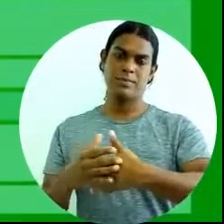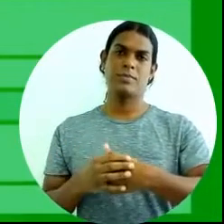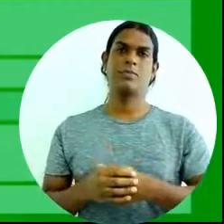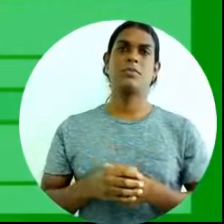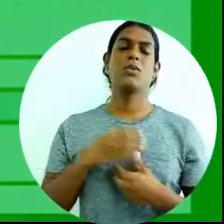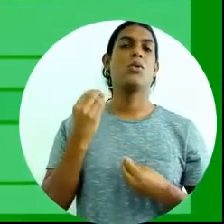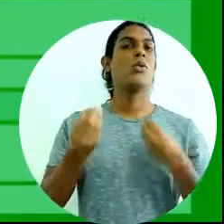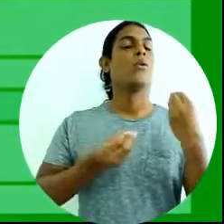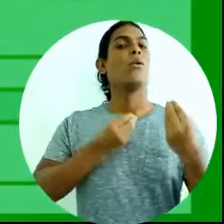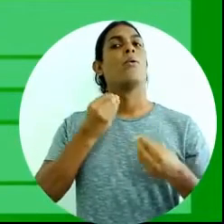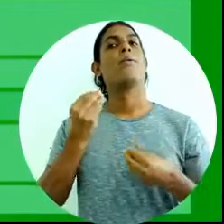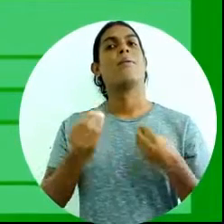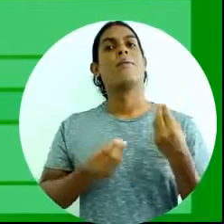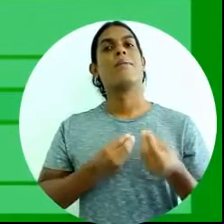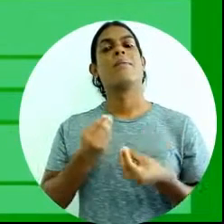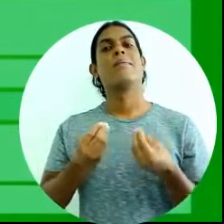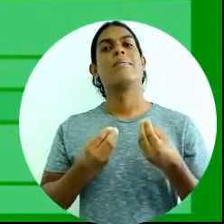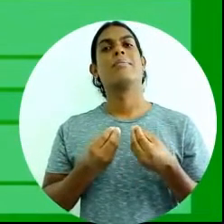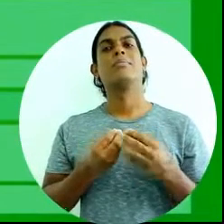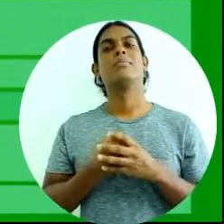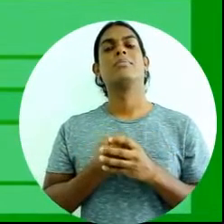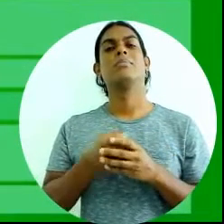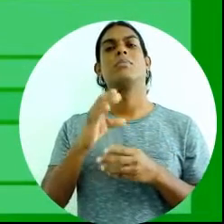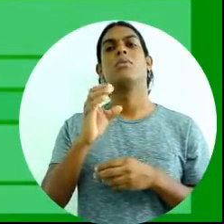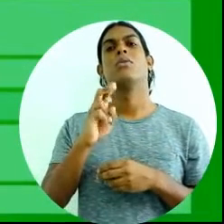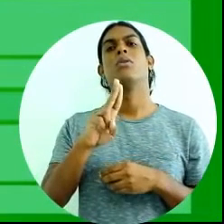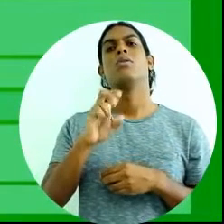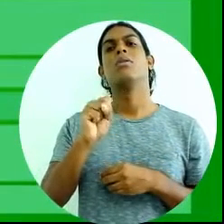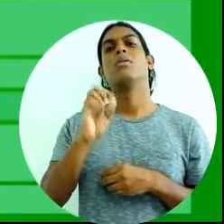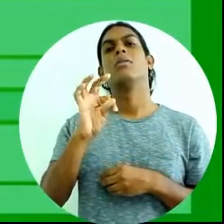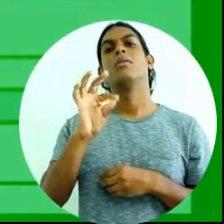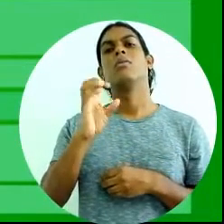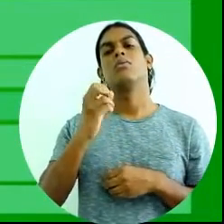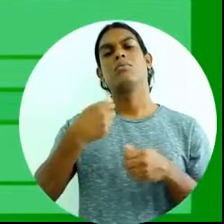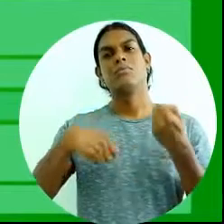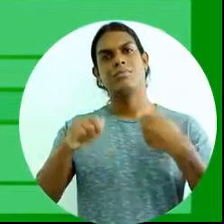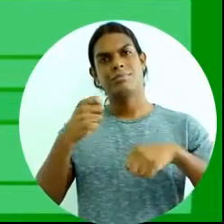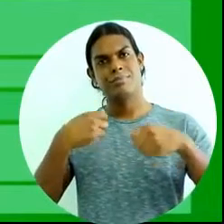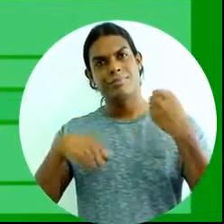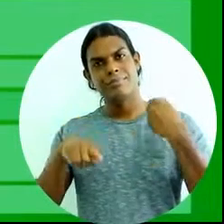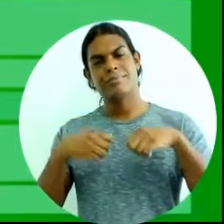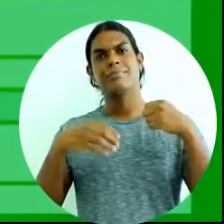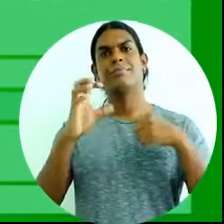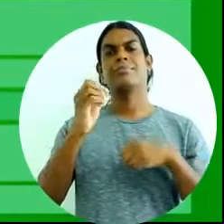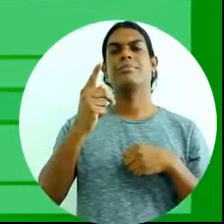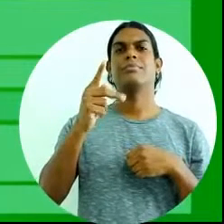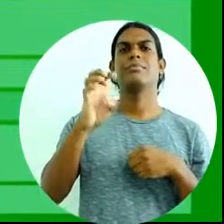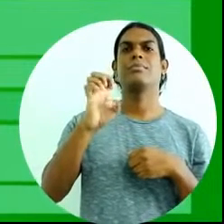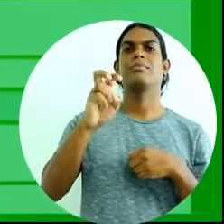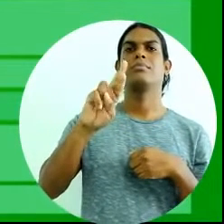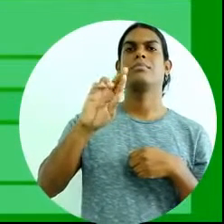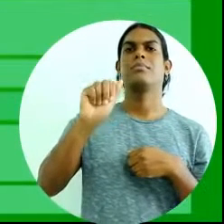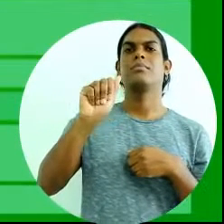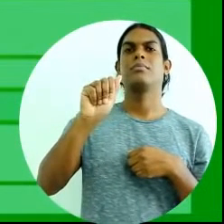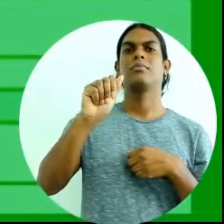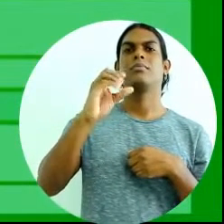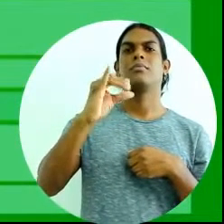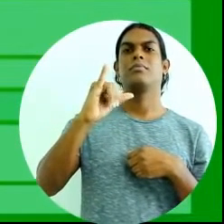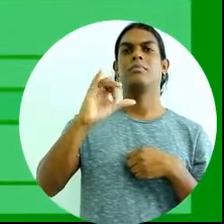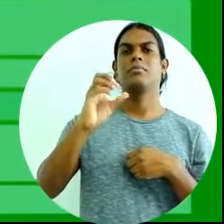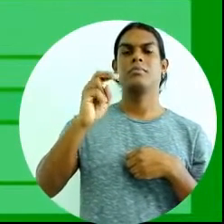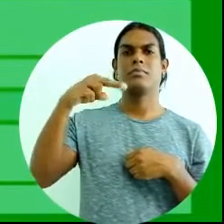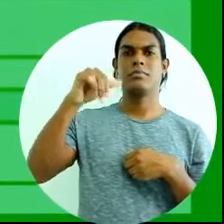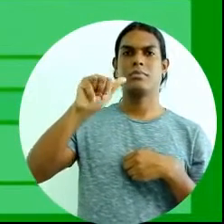assim sucessivamente. Como devem se comportar os custos administrativos, os custos operacionais